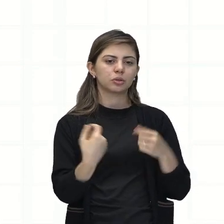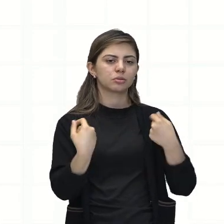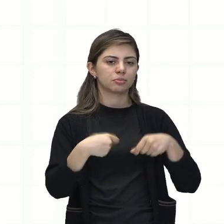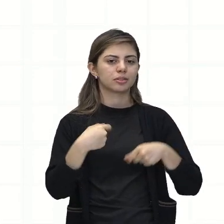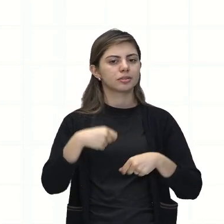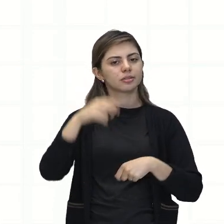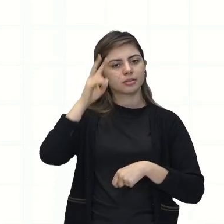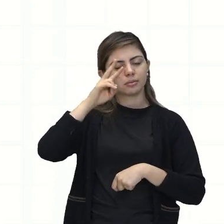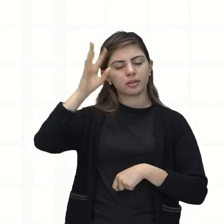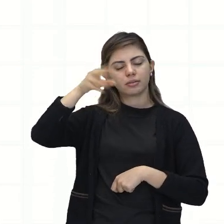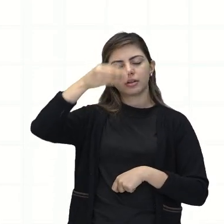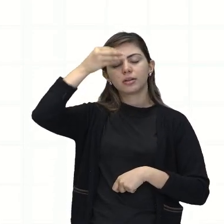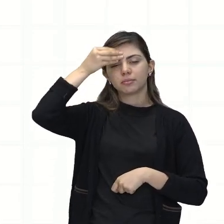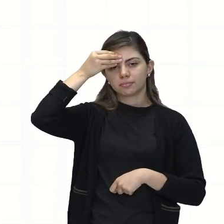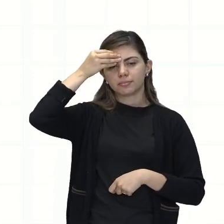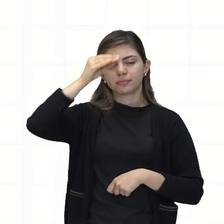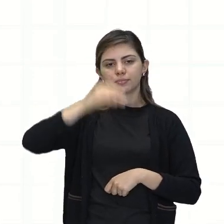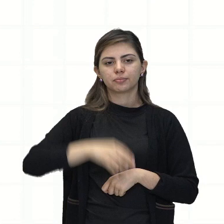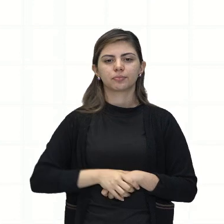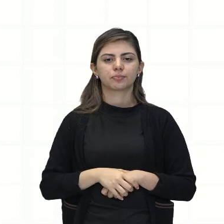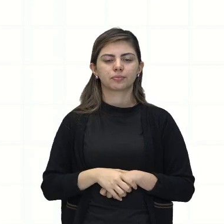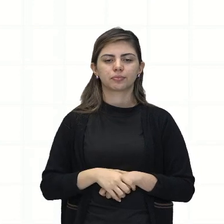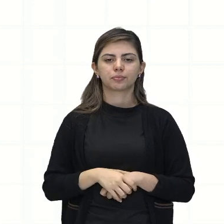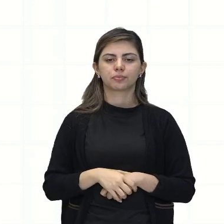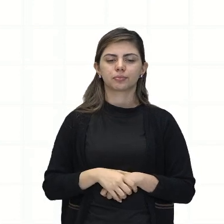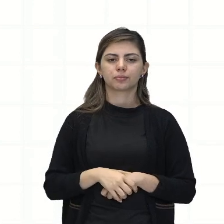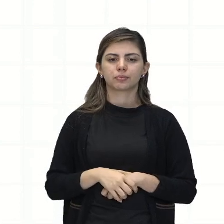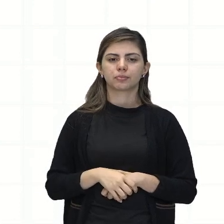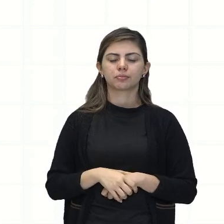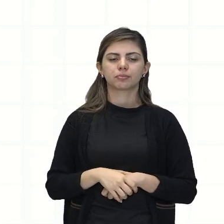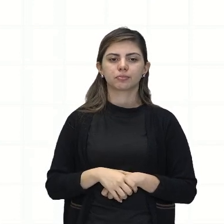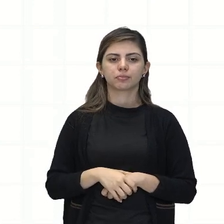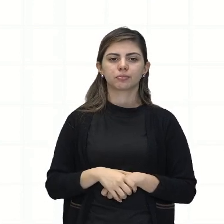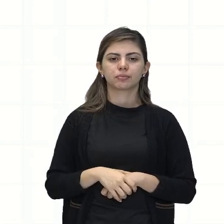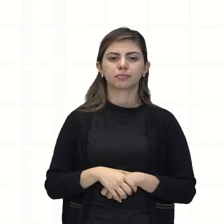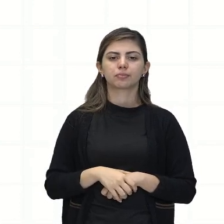devemos lembrar sempre para os seres vivos.